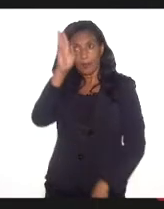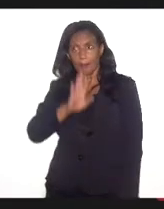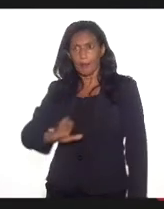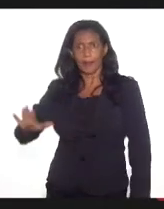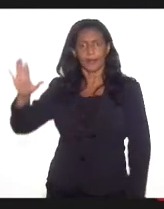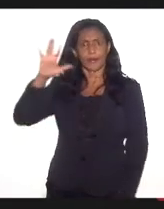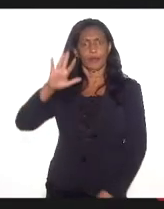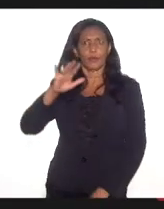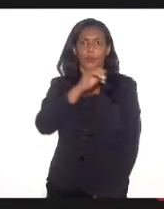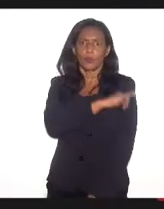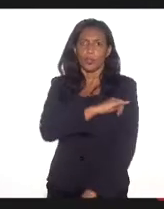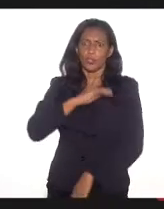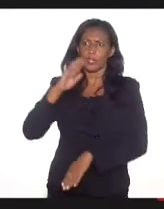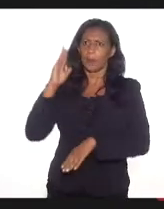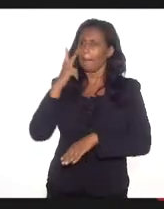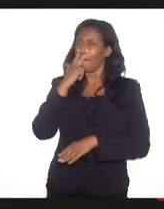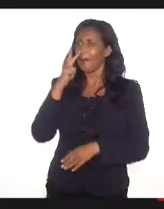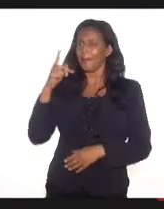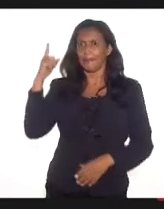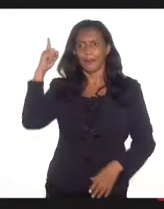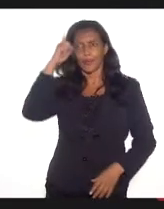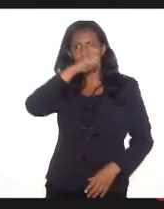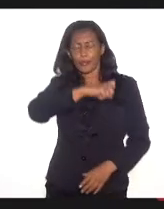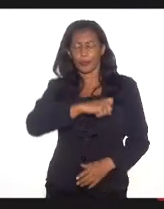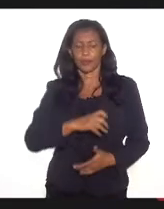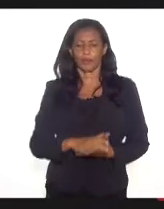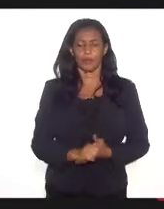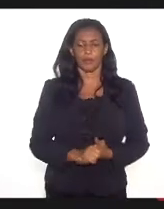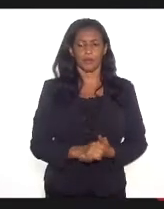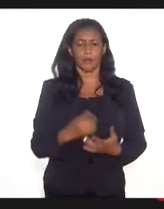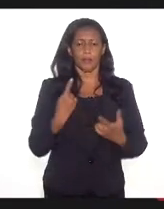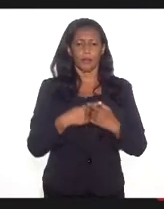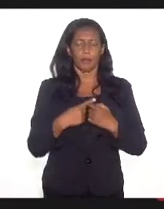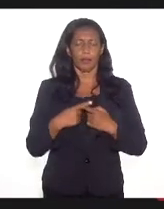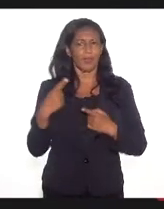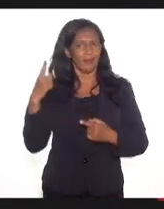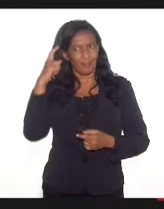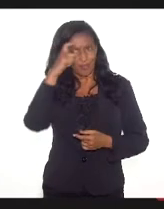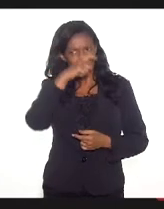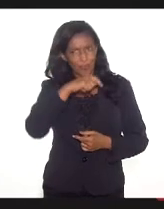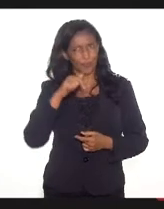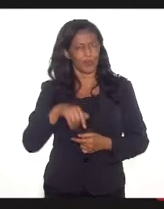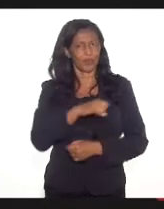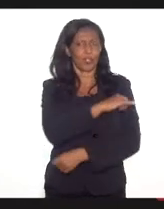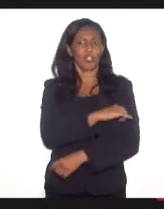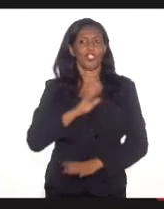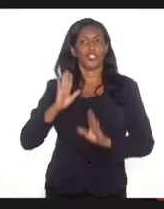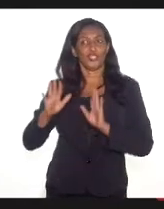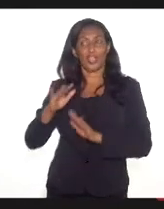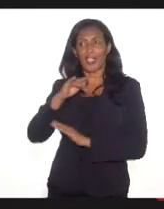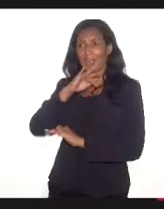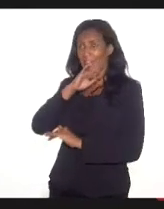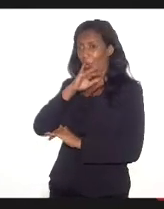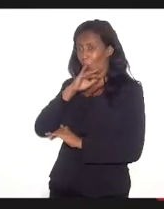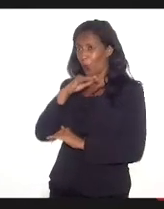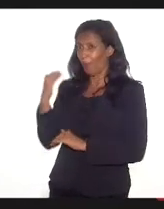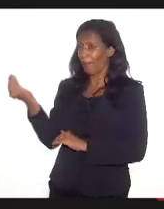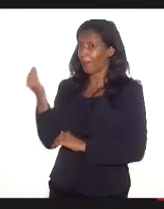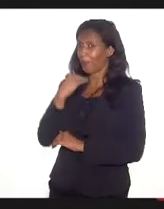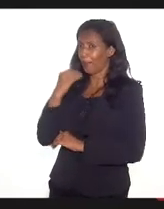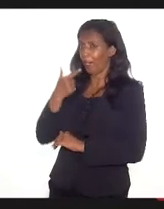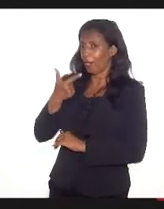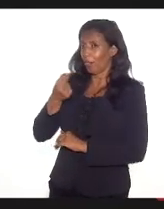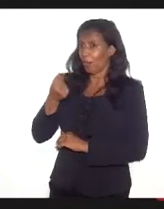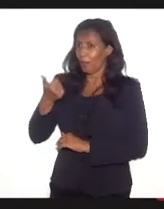grave porque aqui a coisa tem sido muito mais complicada já era ruim a gente entra frágil na crise de